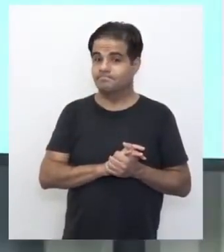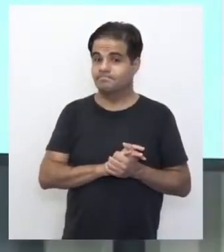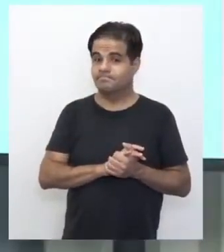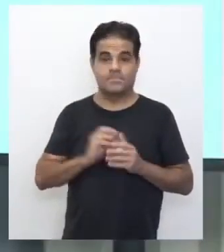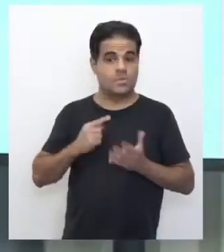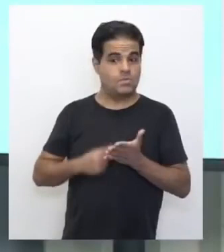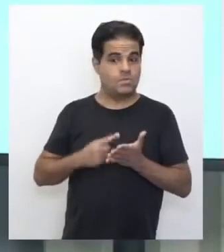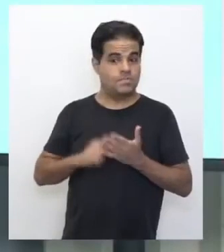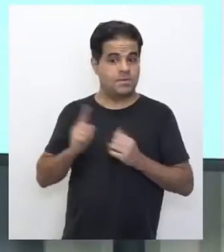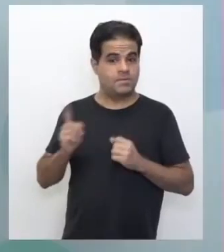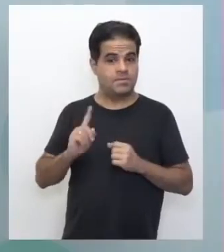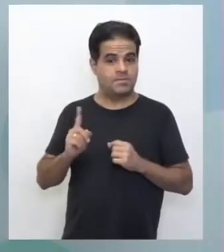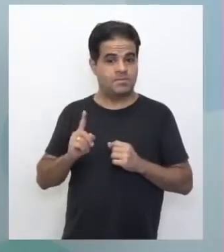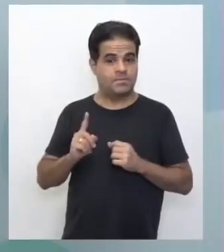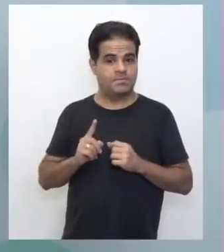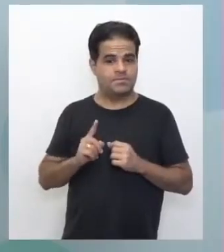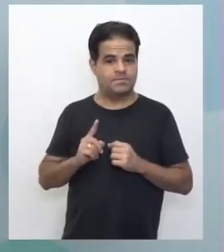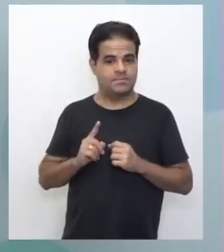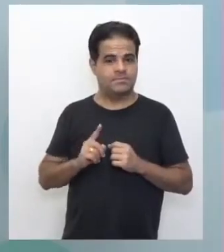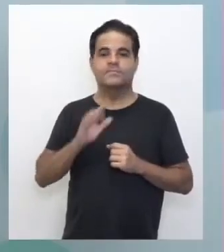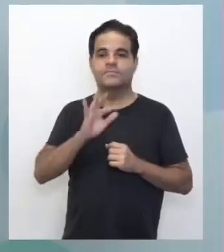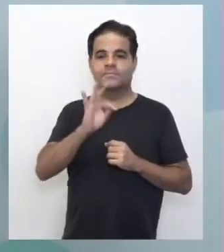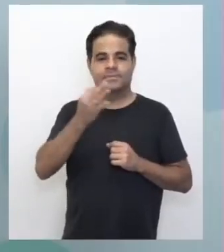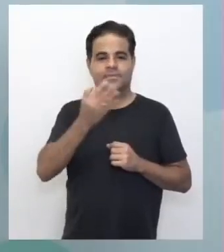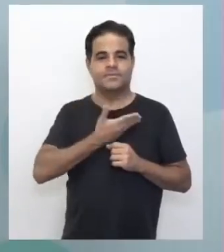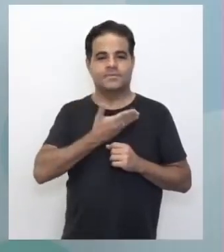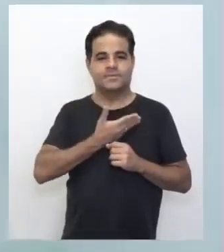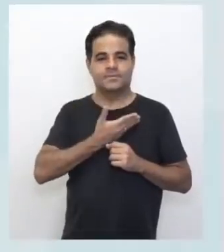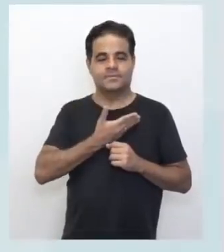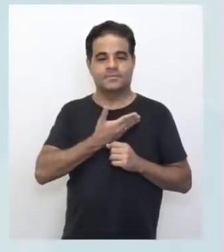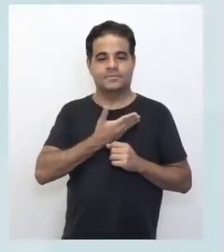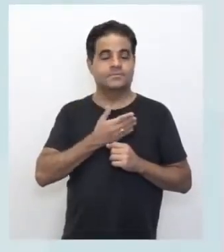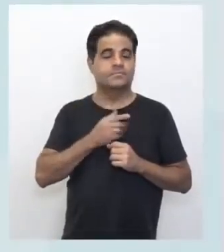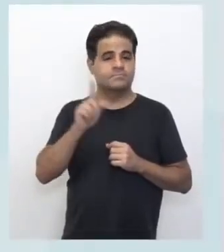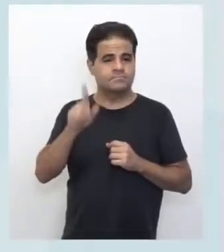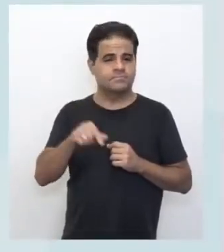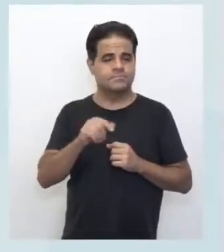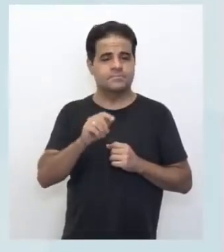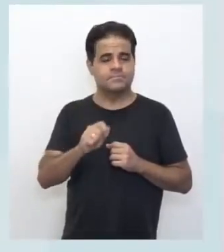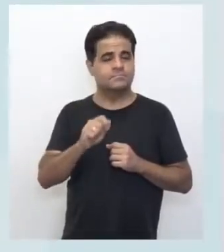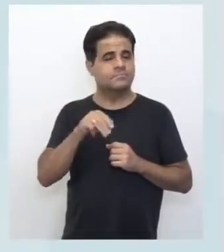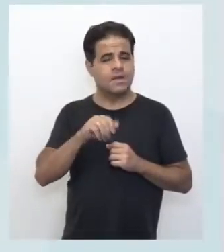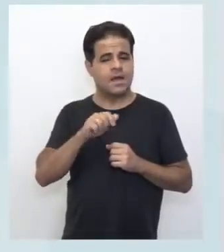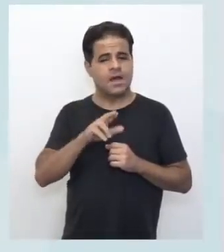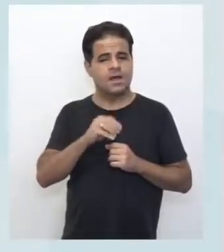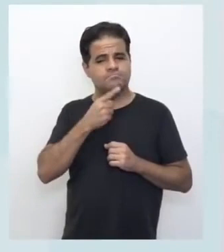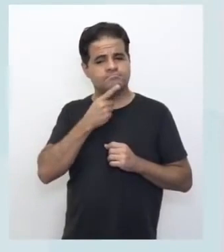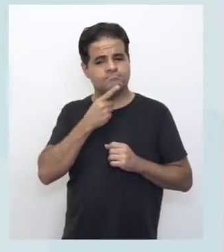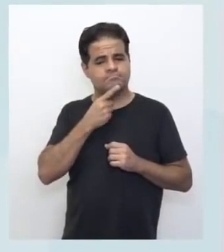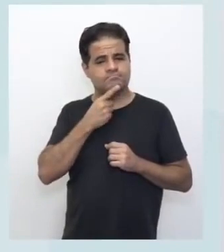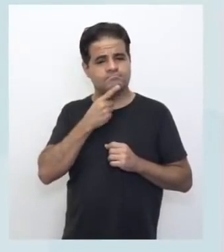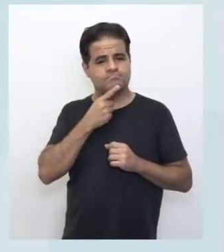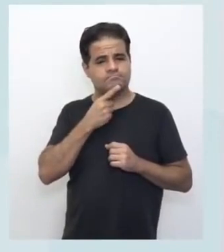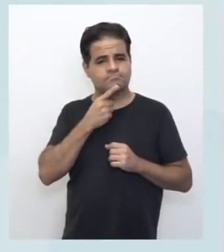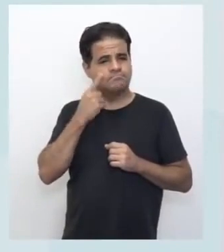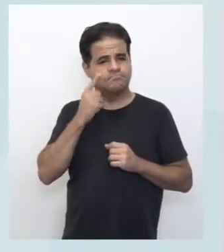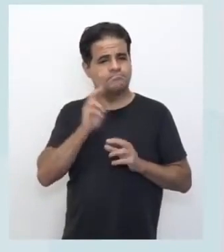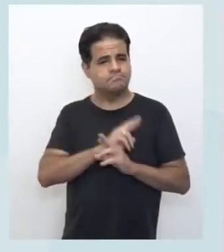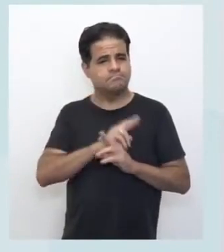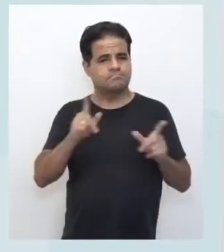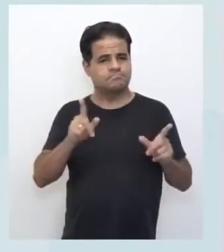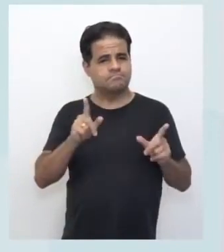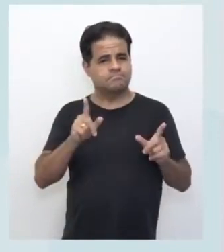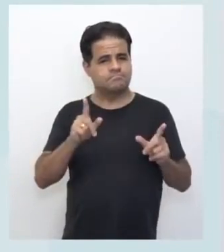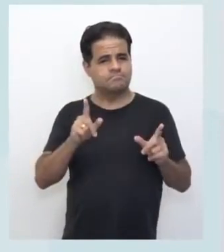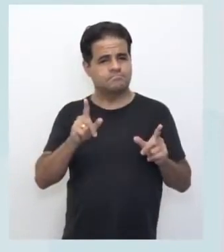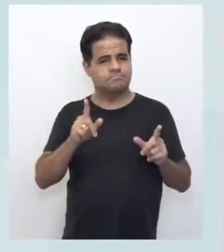combinei com ela, hein? Sim, porque nesse... Cadê? Deixa eu ver. Falso amigo. Essa aí, Mauro, sinceramente, eu não vi assim tanta não diferença. Viu Na